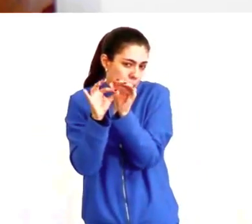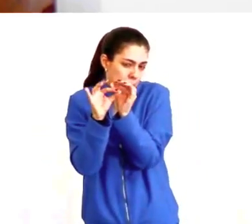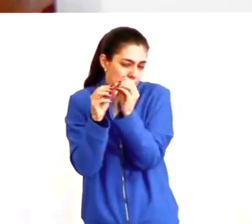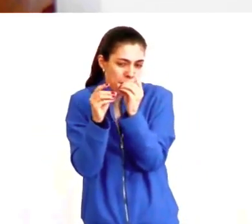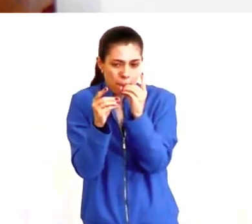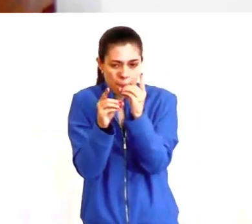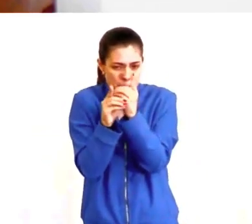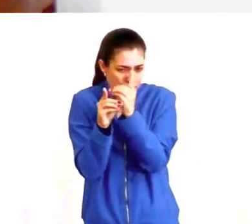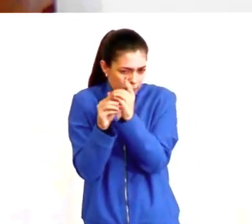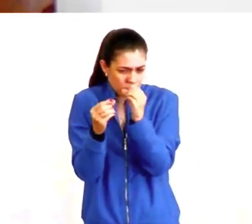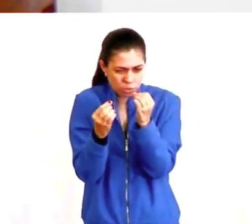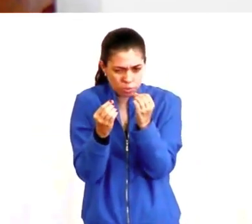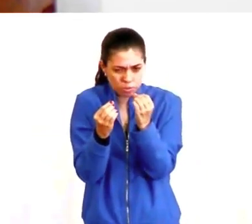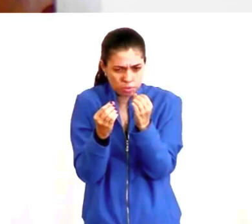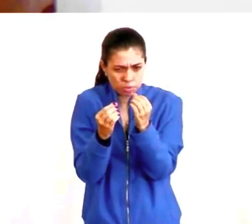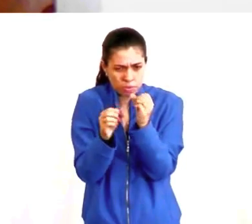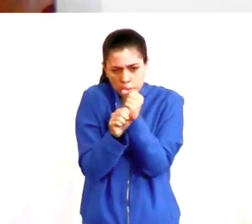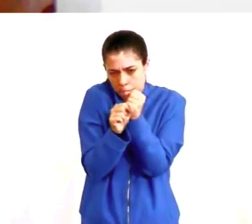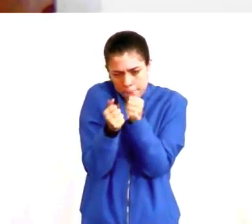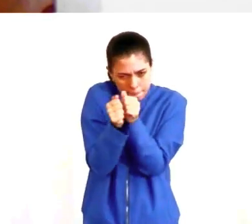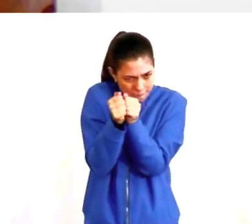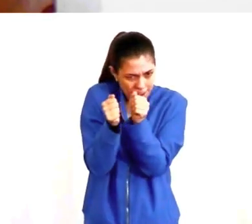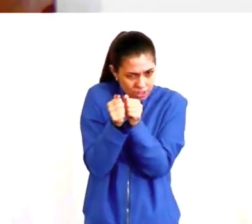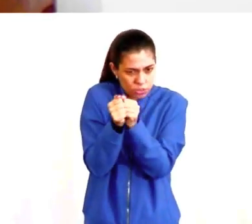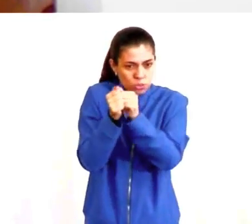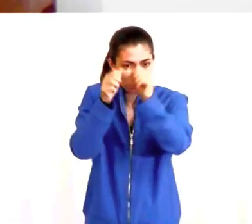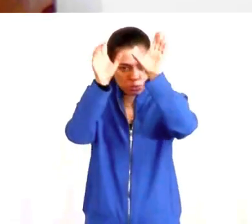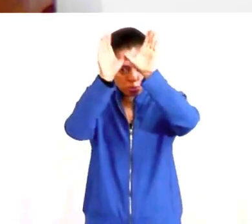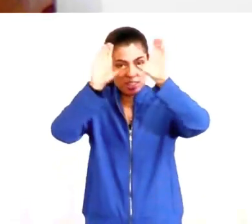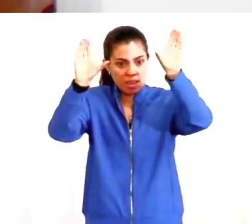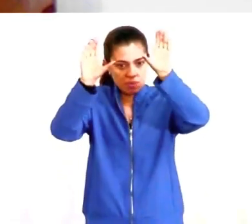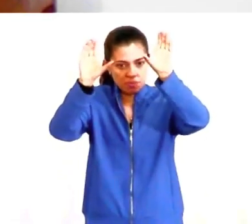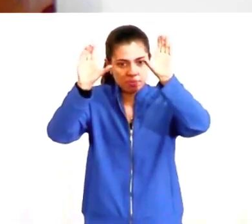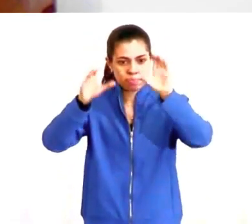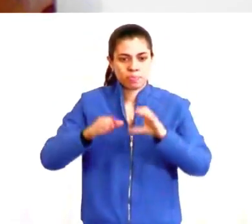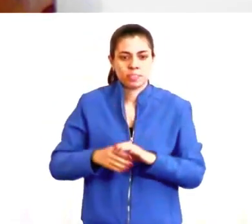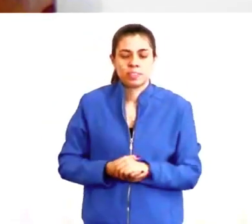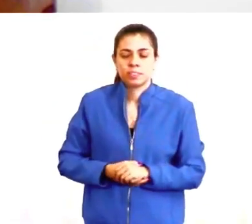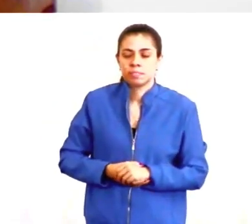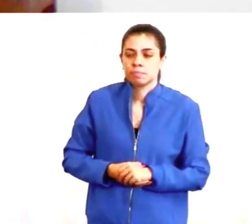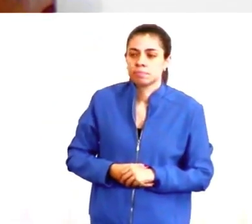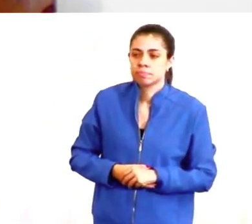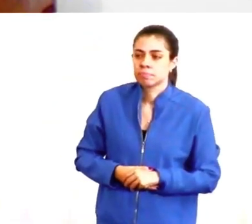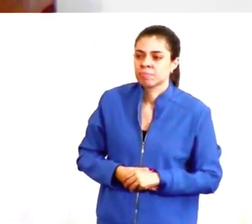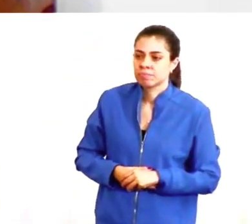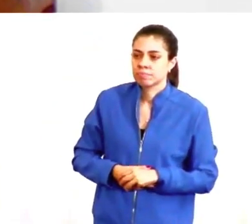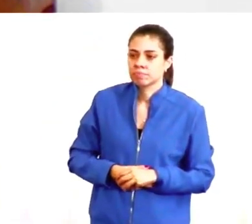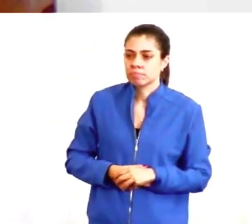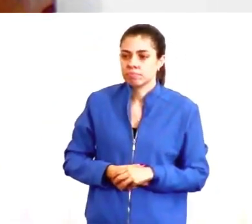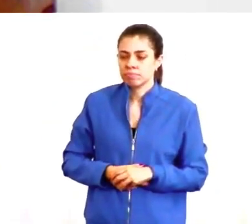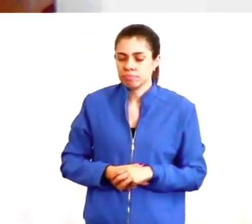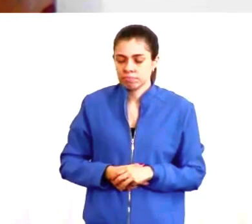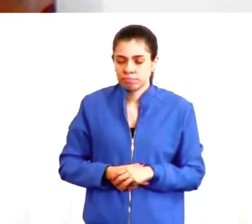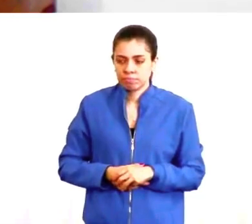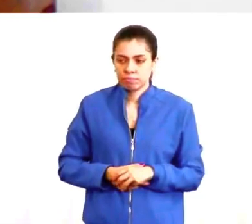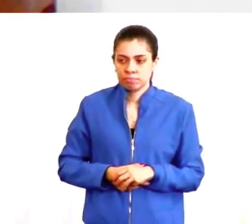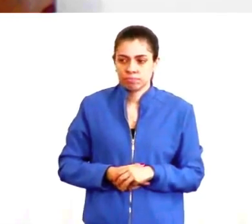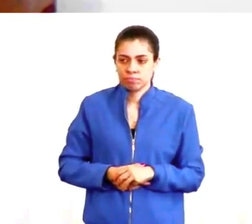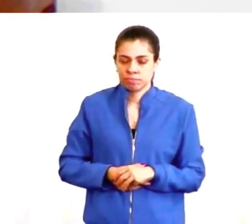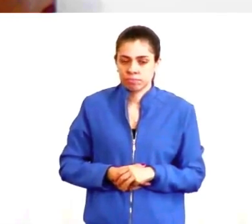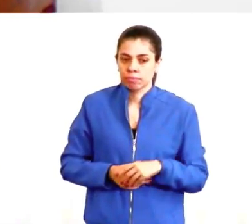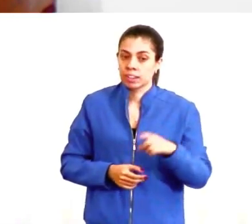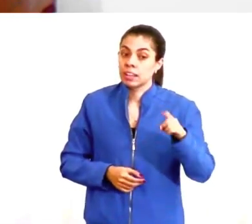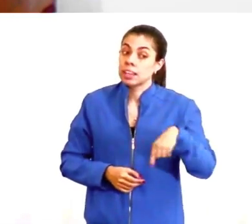fé que há entre os discípulos mesmo. E vocês sabem que tem um que Jesus vai chamar de lado